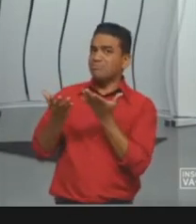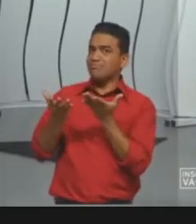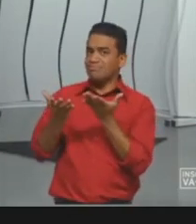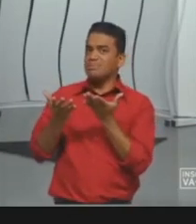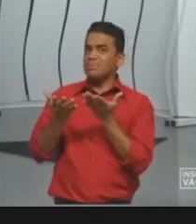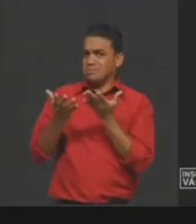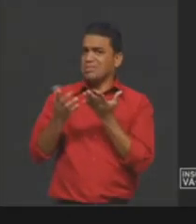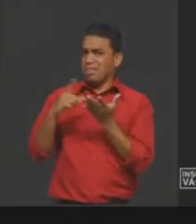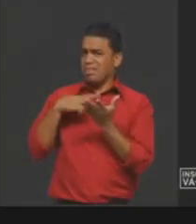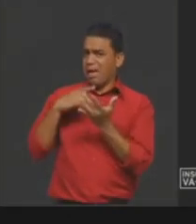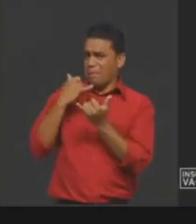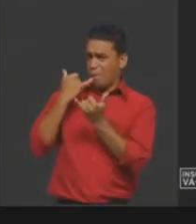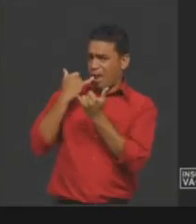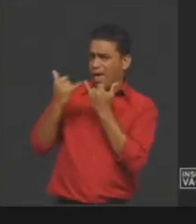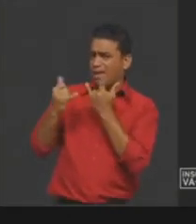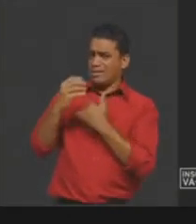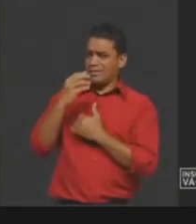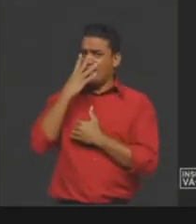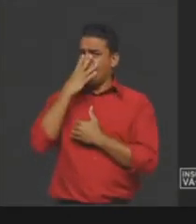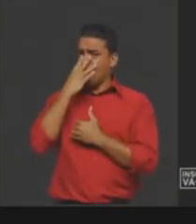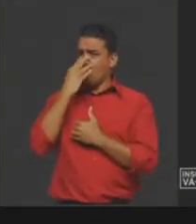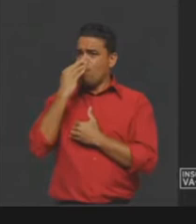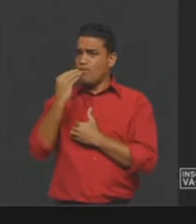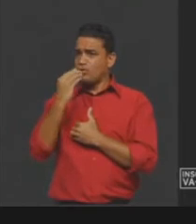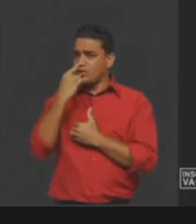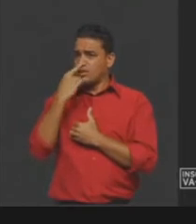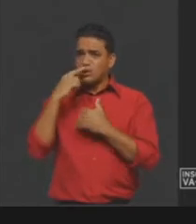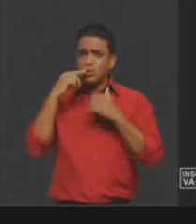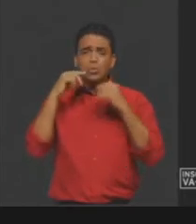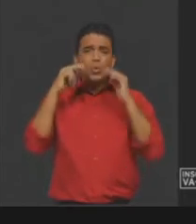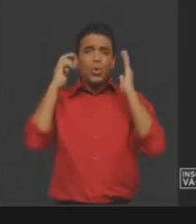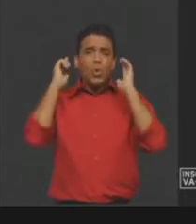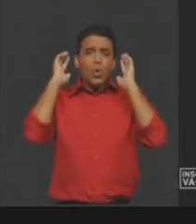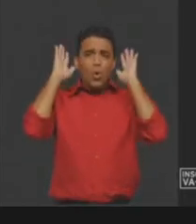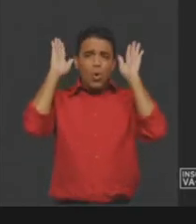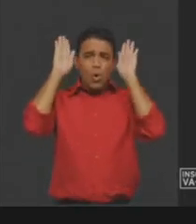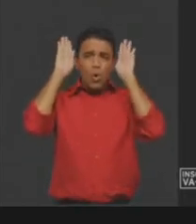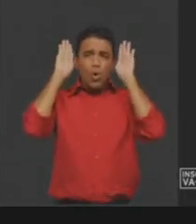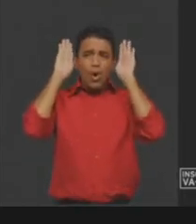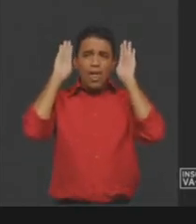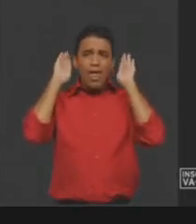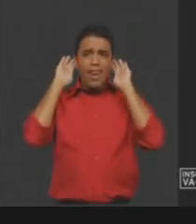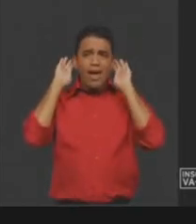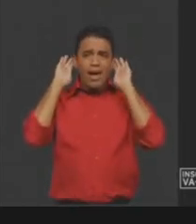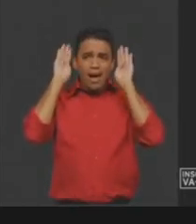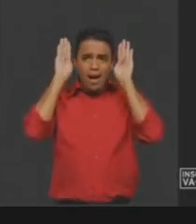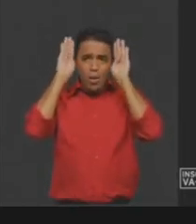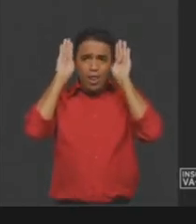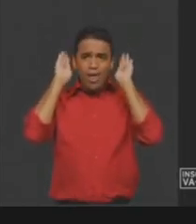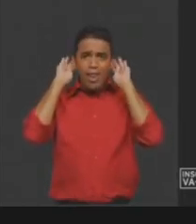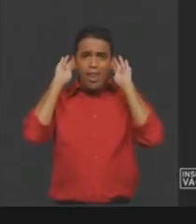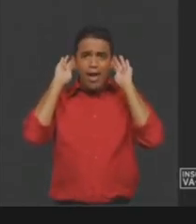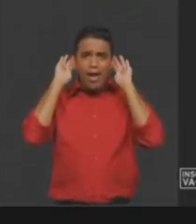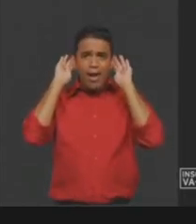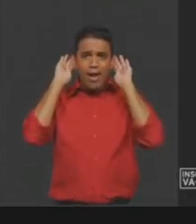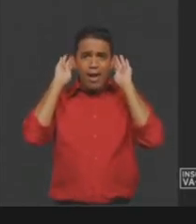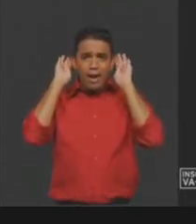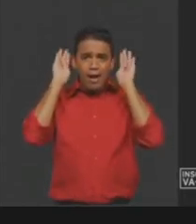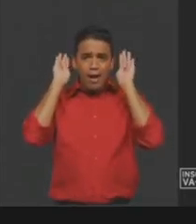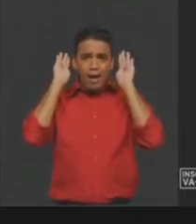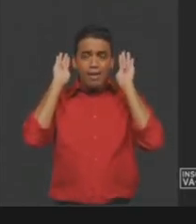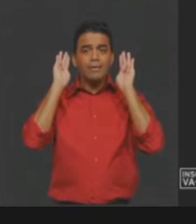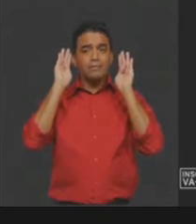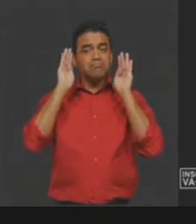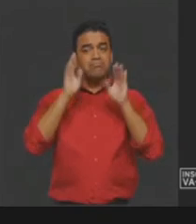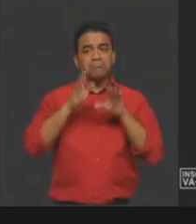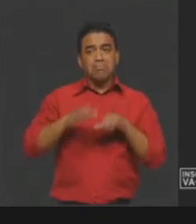muitas semelhanças. Eu vejo focinho, eu vejo orelhas. Não dá para ver o do gato direito, mas eu tenho certeza que esse gato aqui deve ter uma